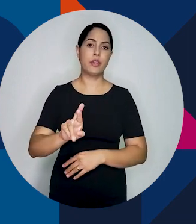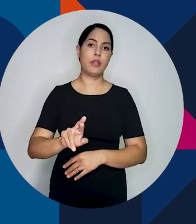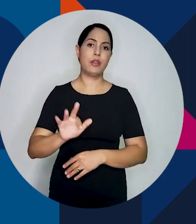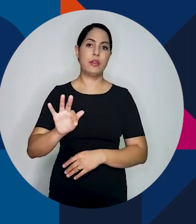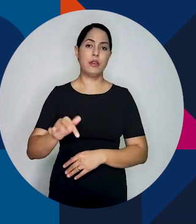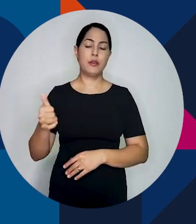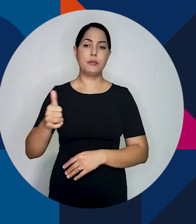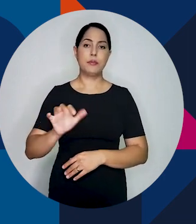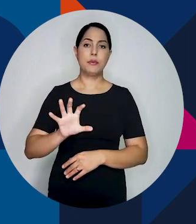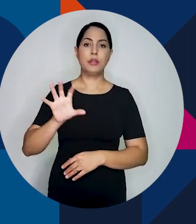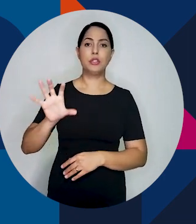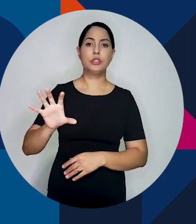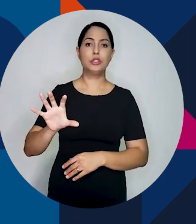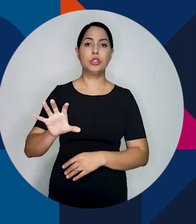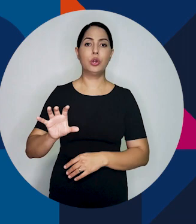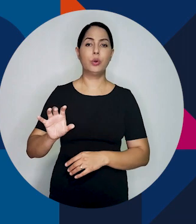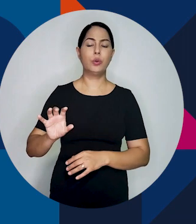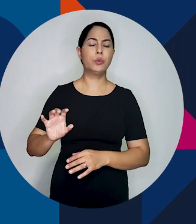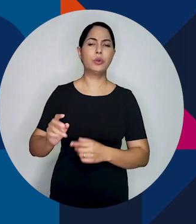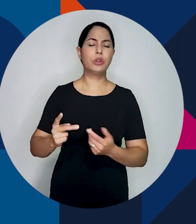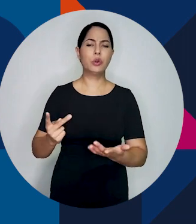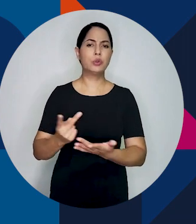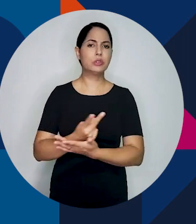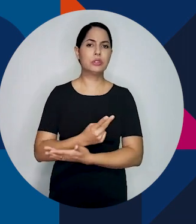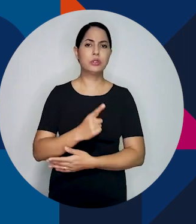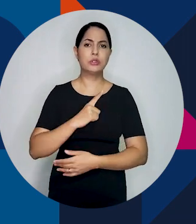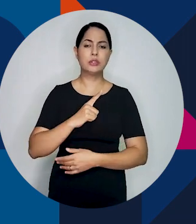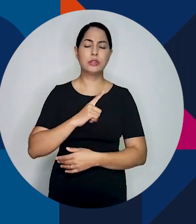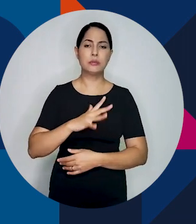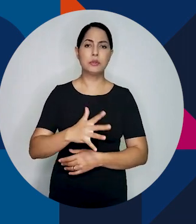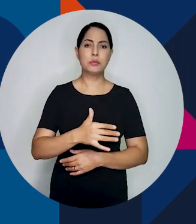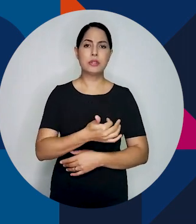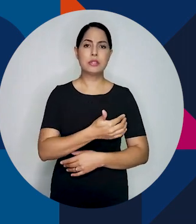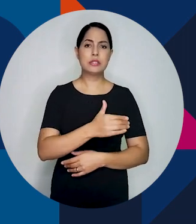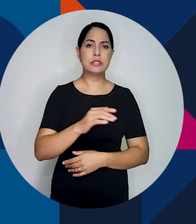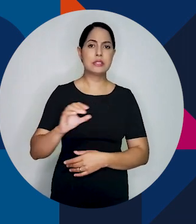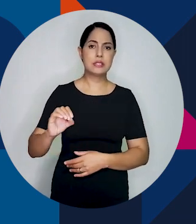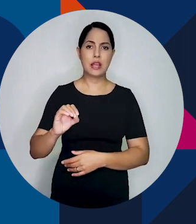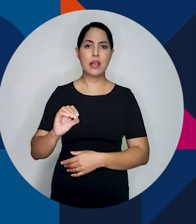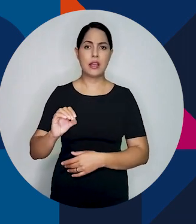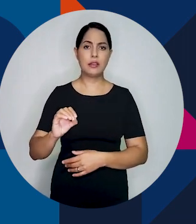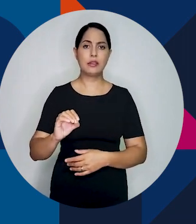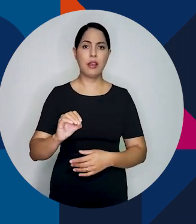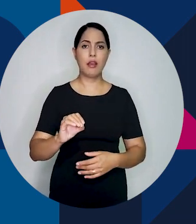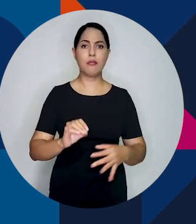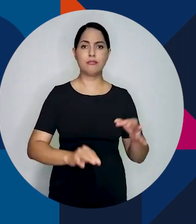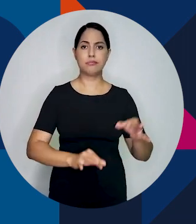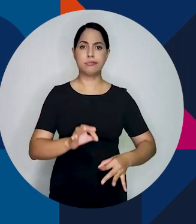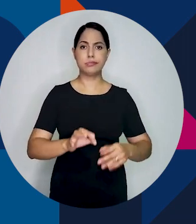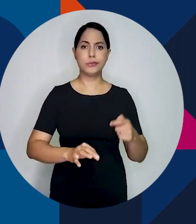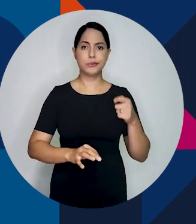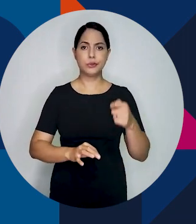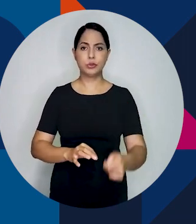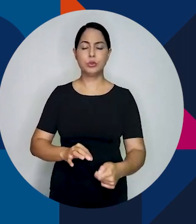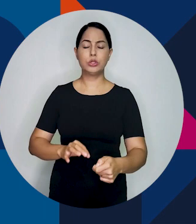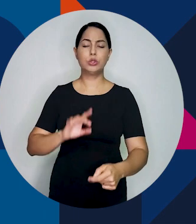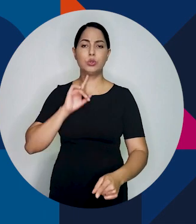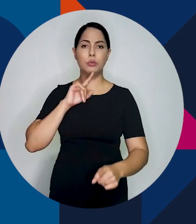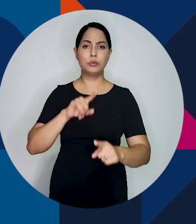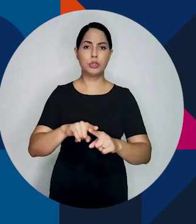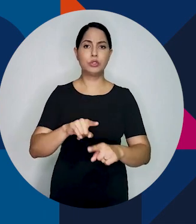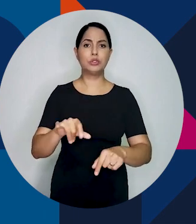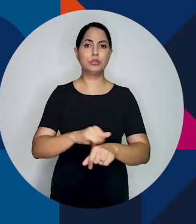região, um destaque de quase uma centena de magistrados para acelerar as audiências de custódia e que